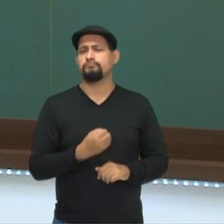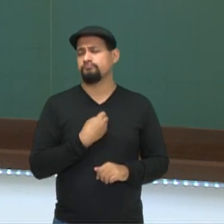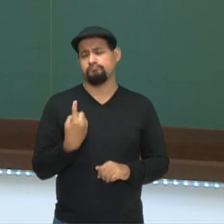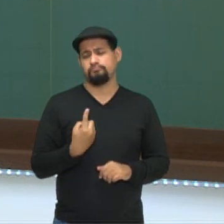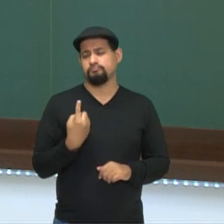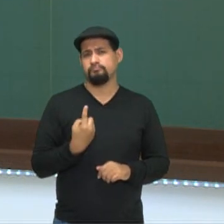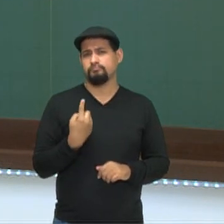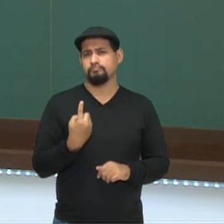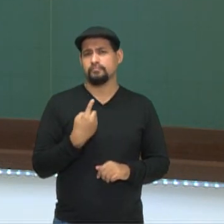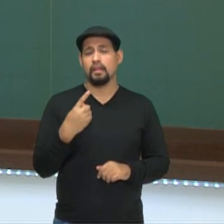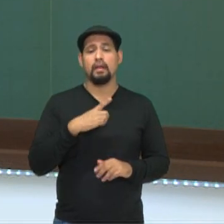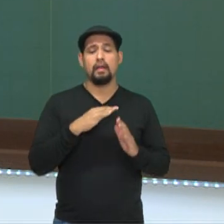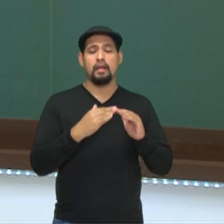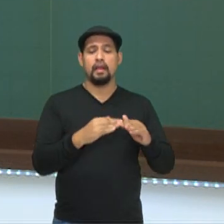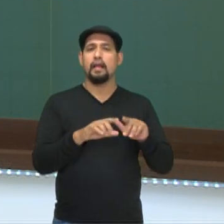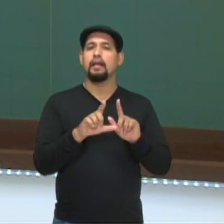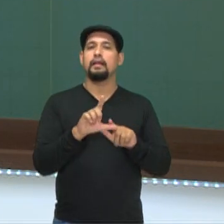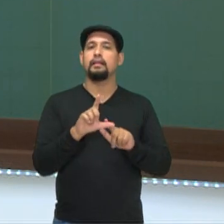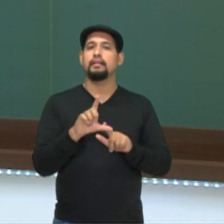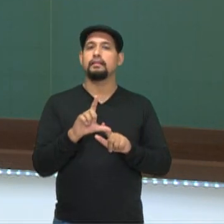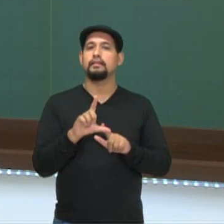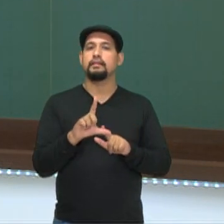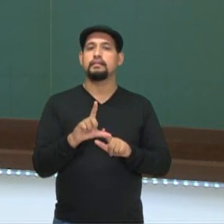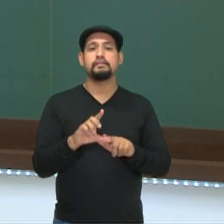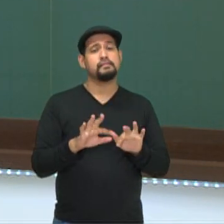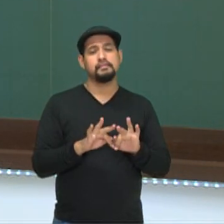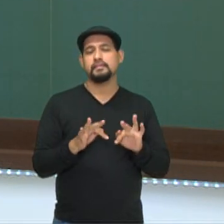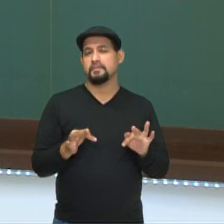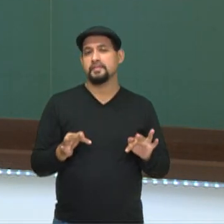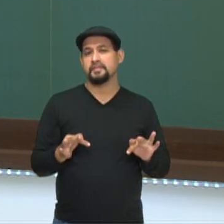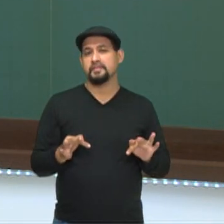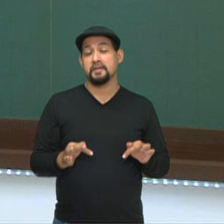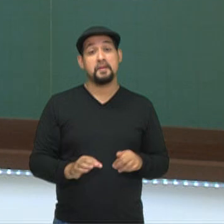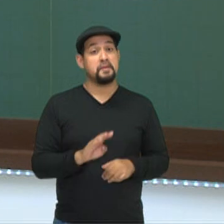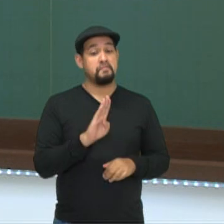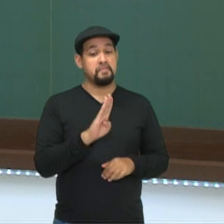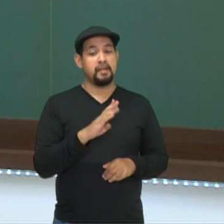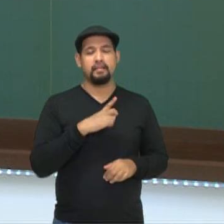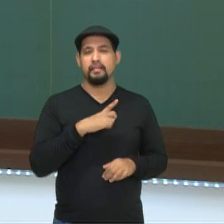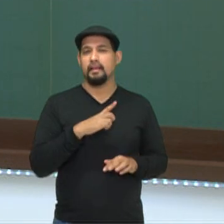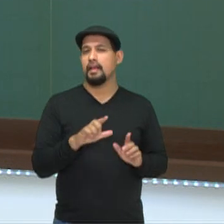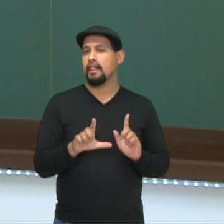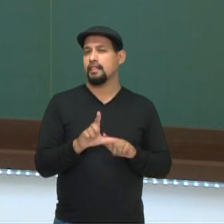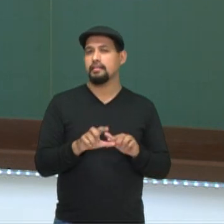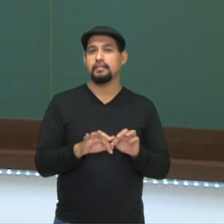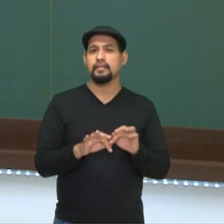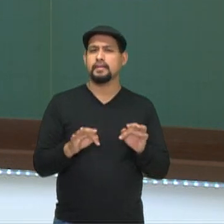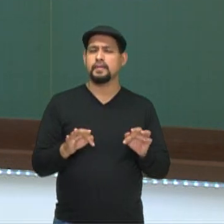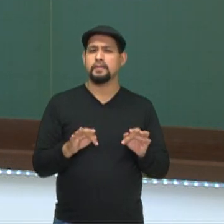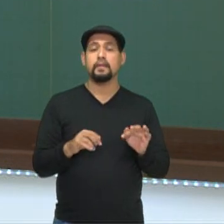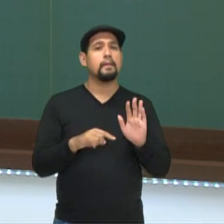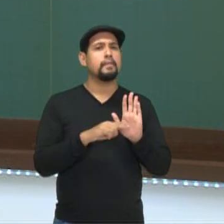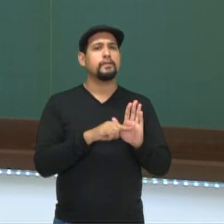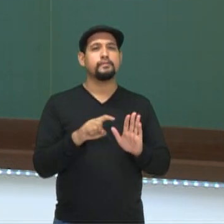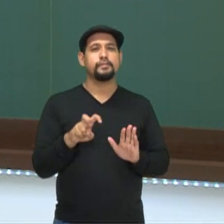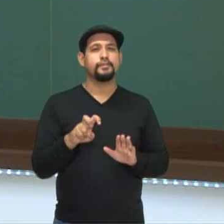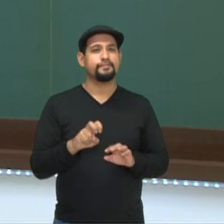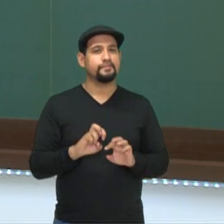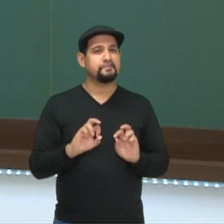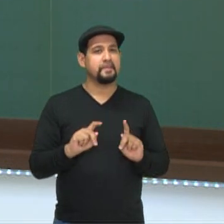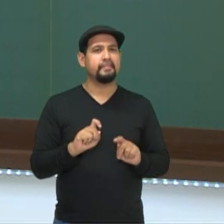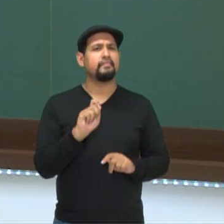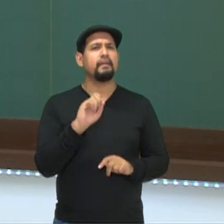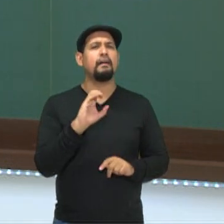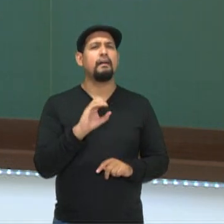sozinho, o número que acompanha a letra simples, perdão. B acompanha a letra simples. Menos 5, ok? E quem